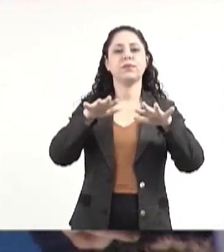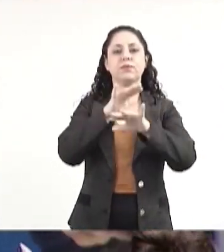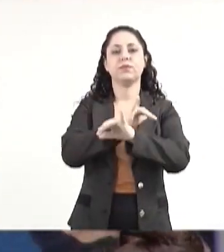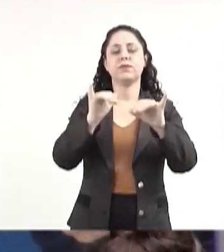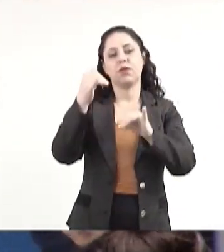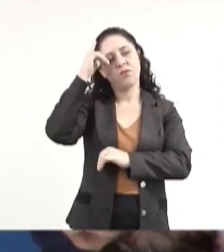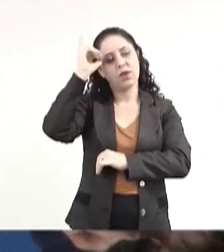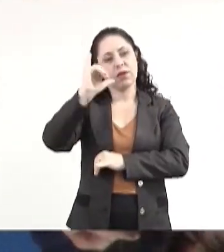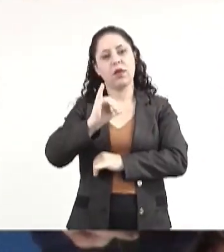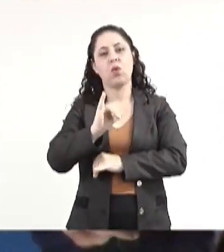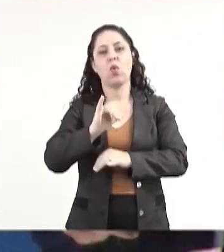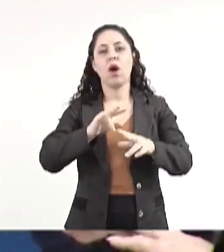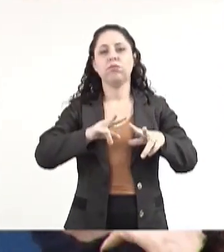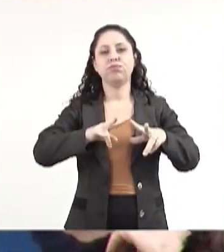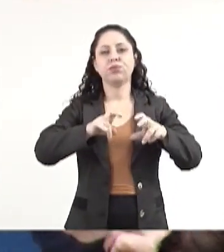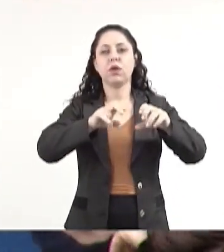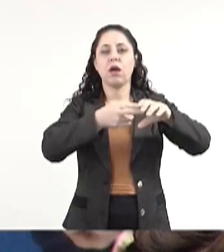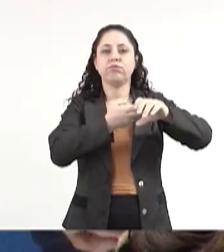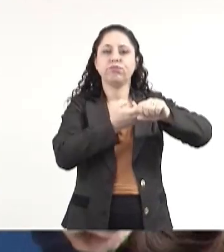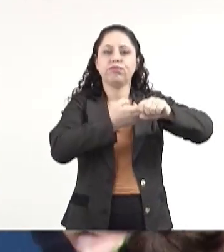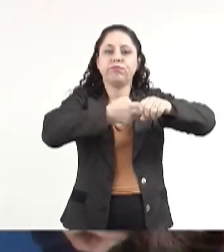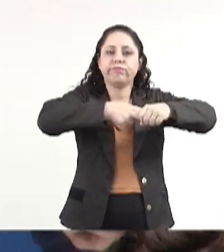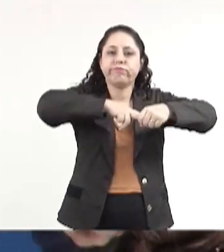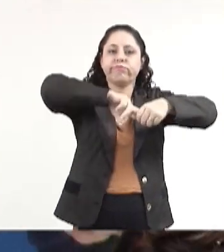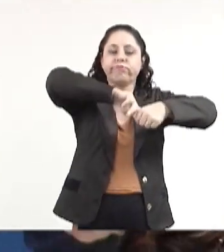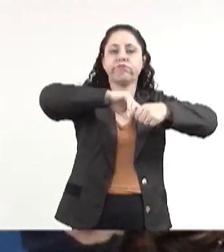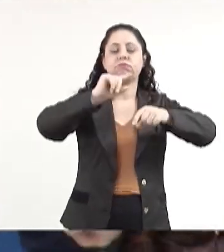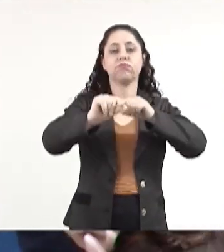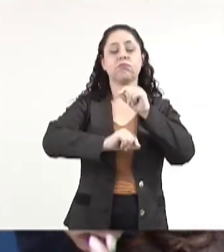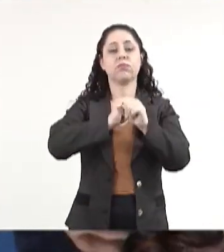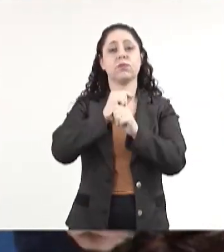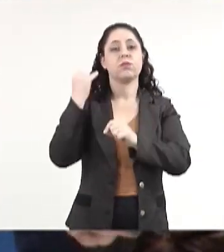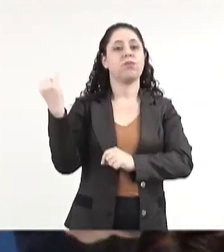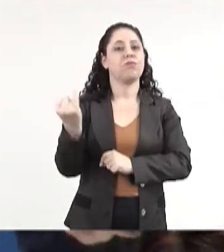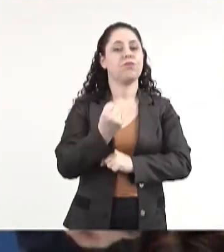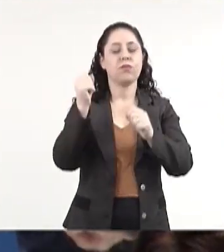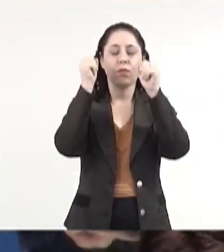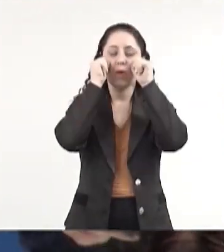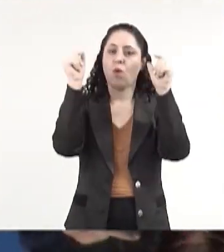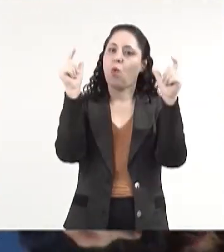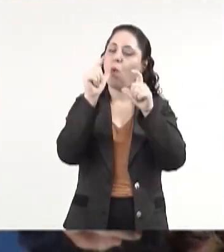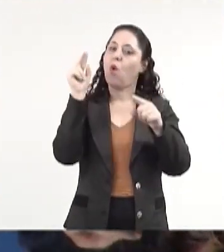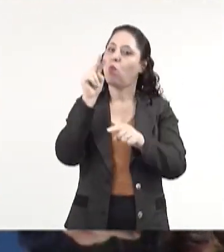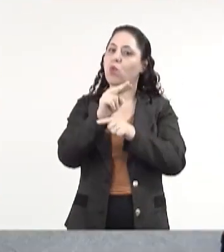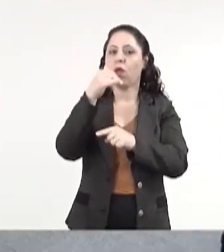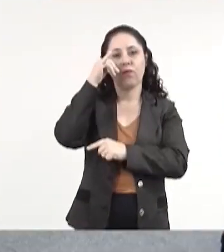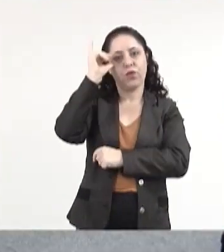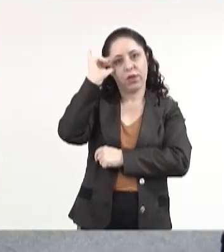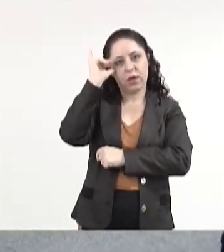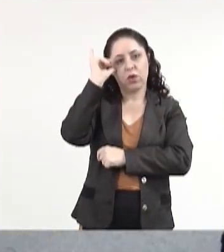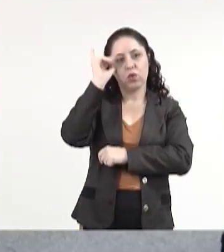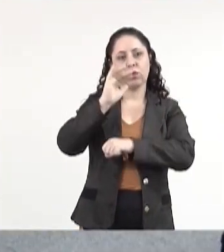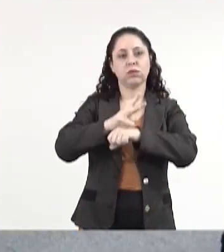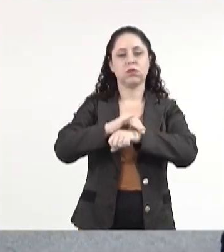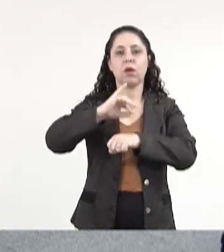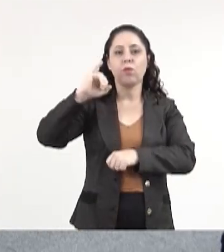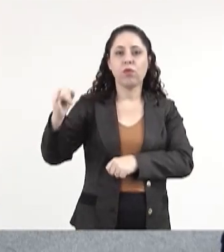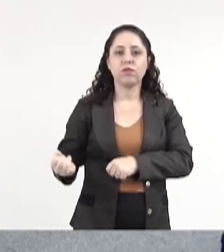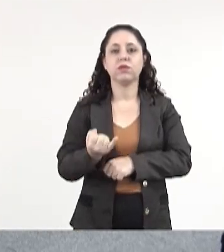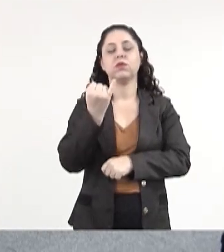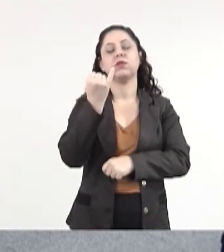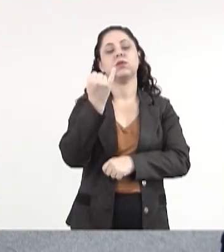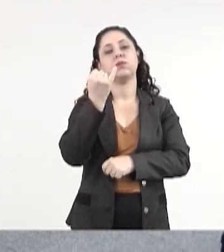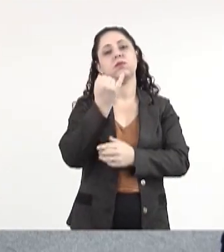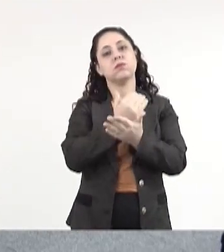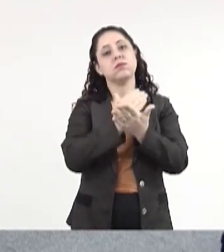mobilização e prevenção ao câncer de próstata, um alerta sobre a importância dos cuidados preventivos. Aproveitamos o início do